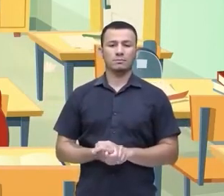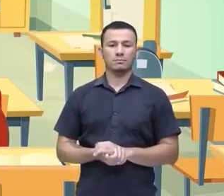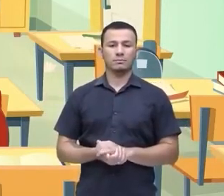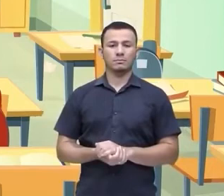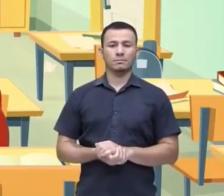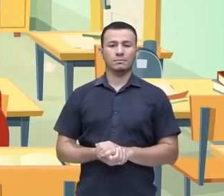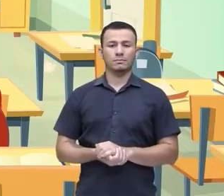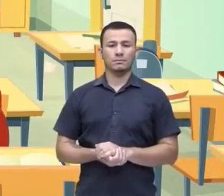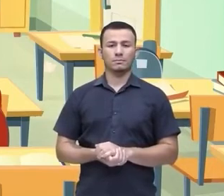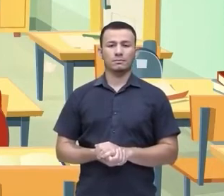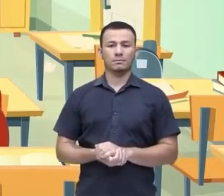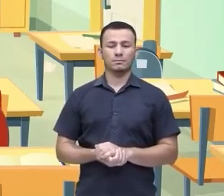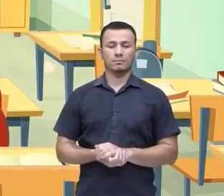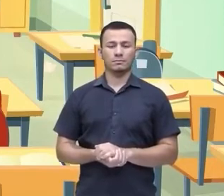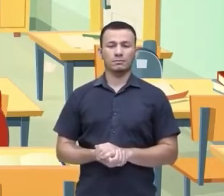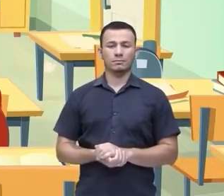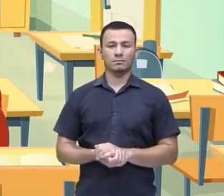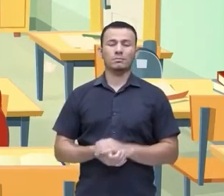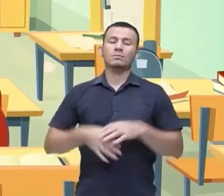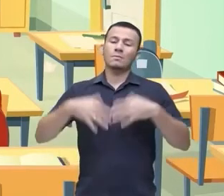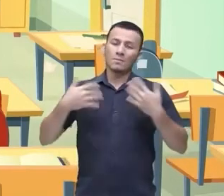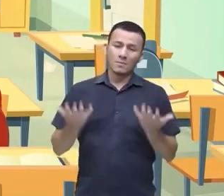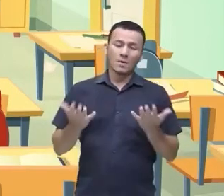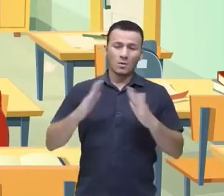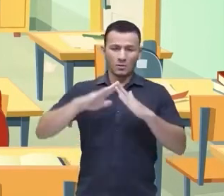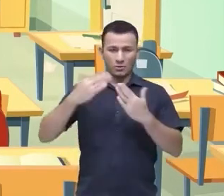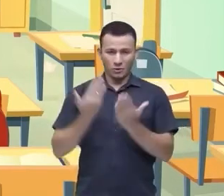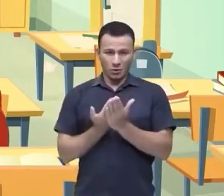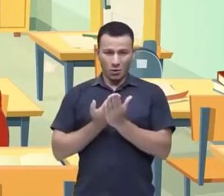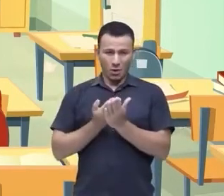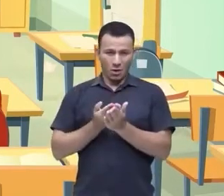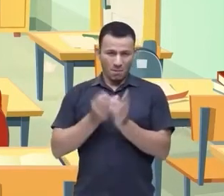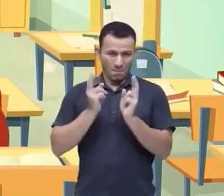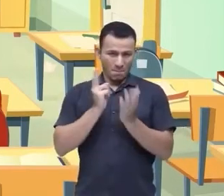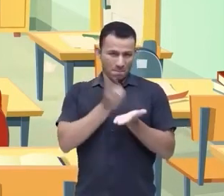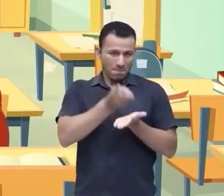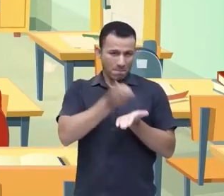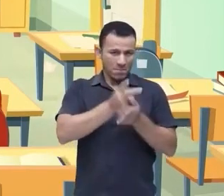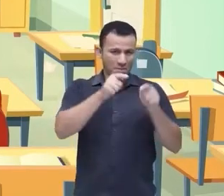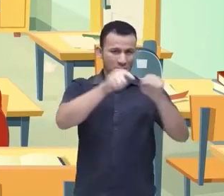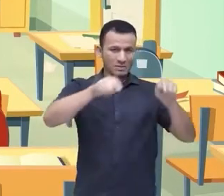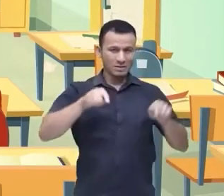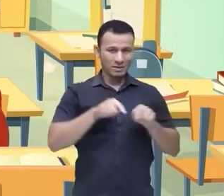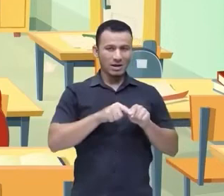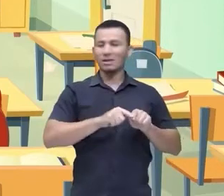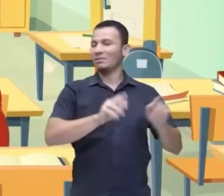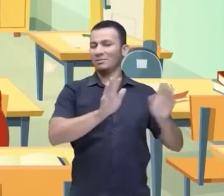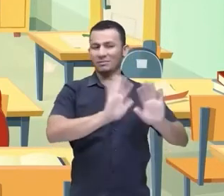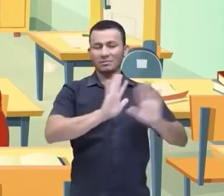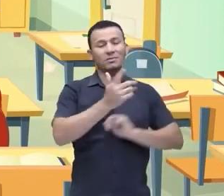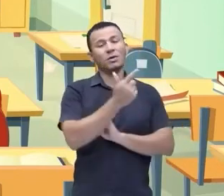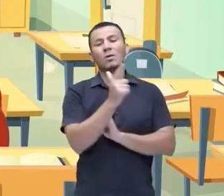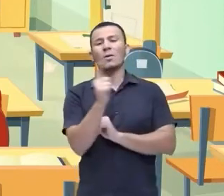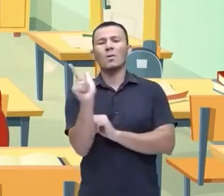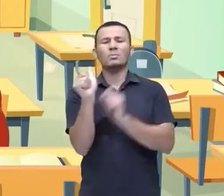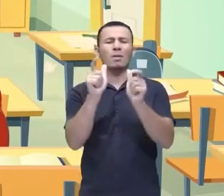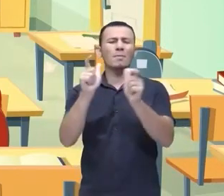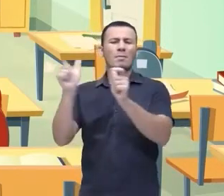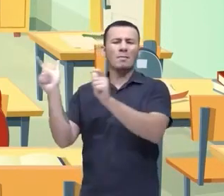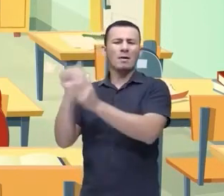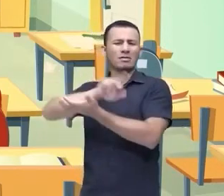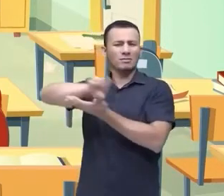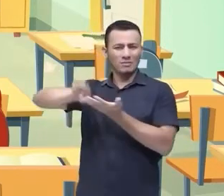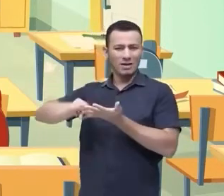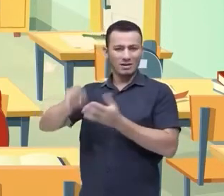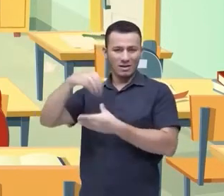como na escola a gente não fica só na sala de aula, tem vários outros lugares na escola, nós